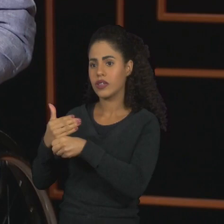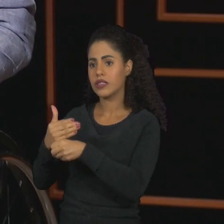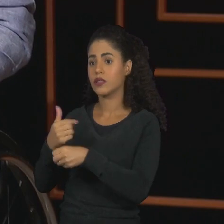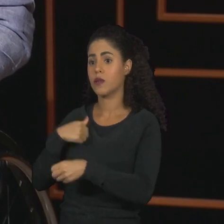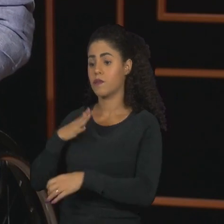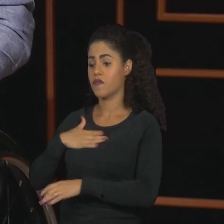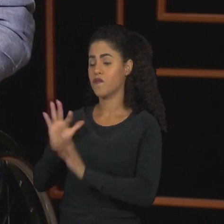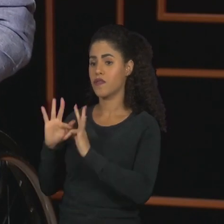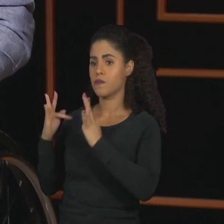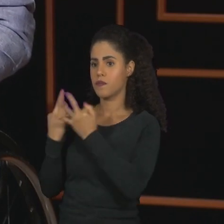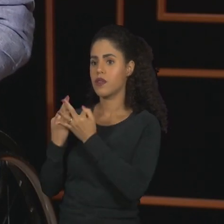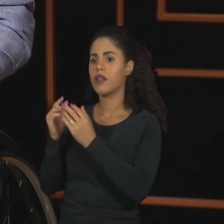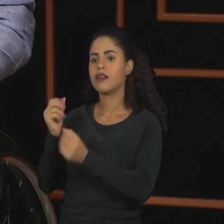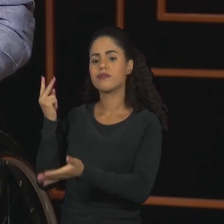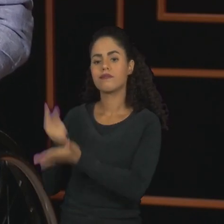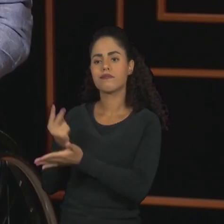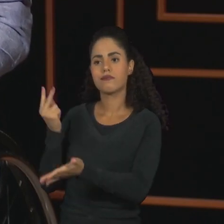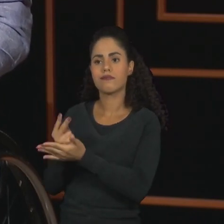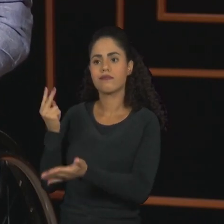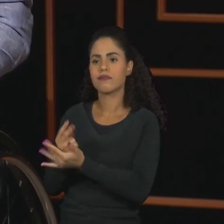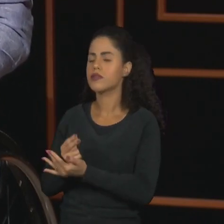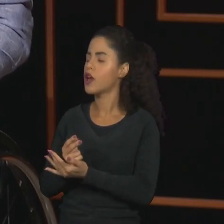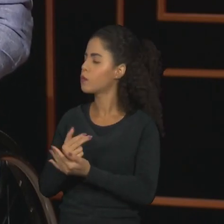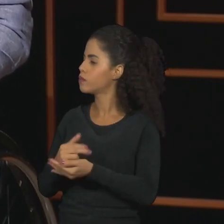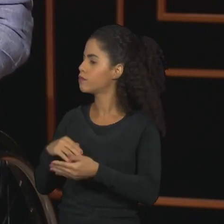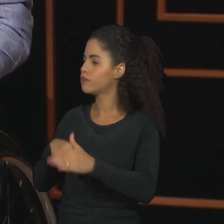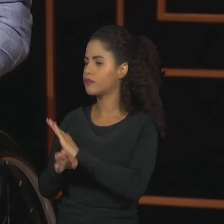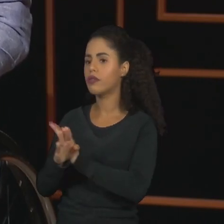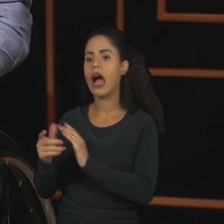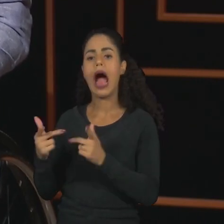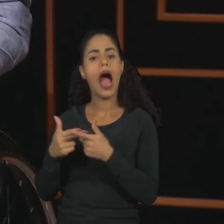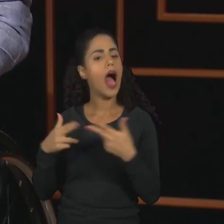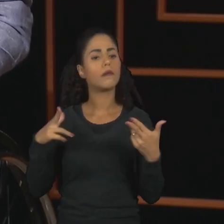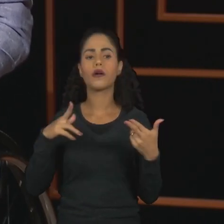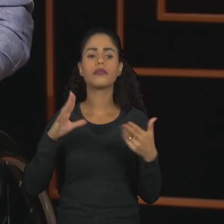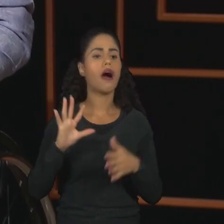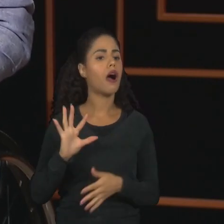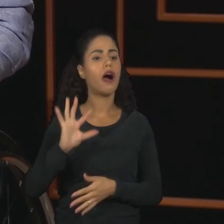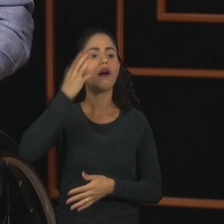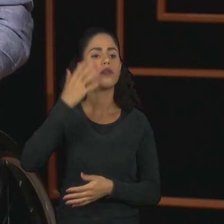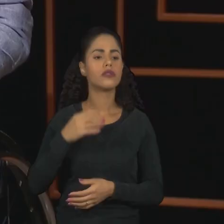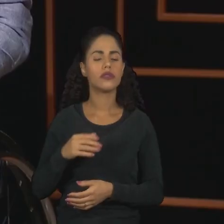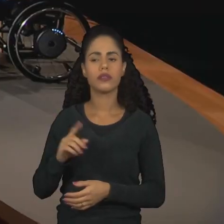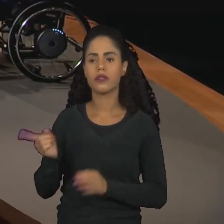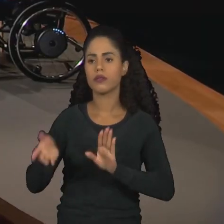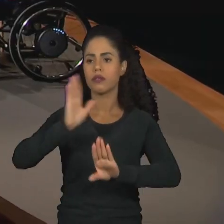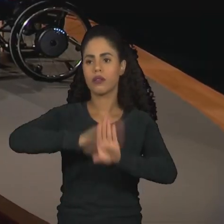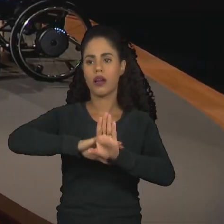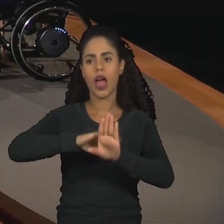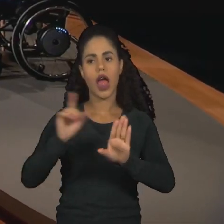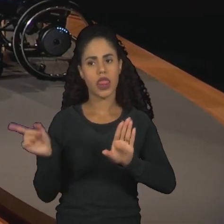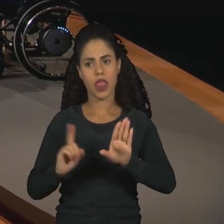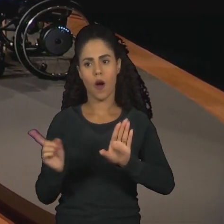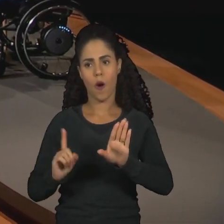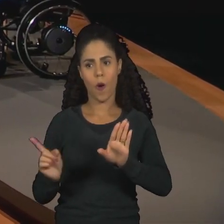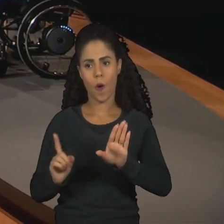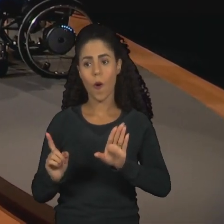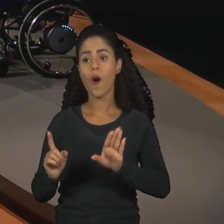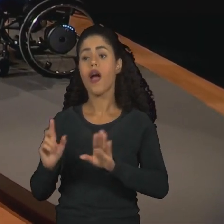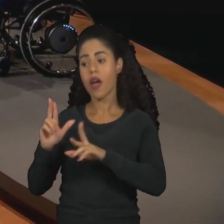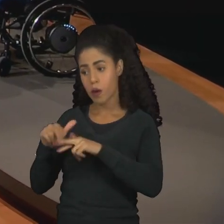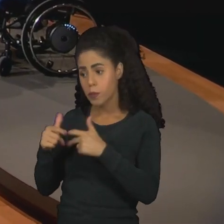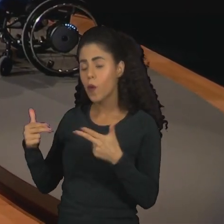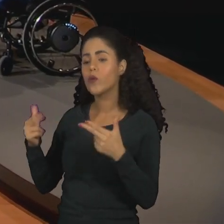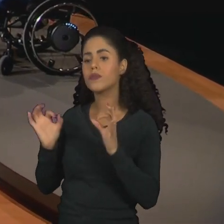família sempre foi estrutural. Não é que foi uma questão só ideológica. Era uma questão